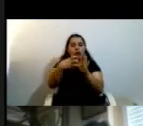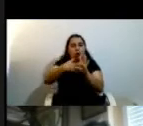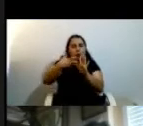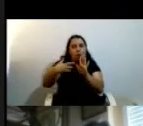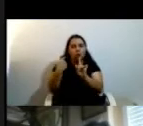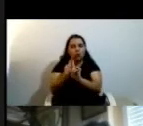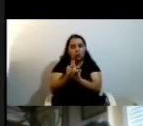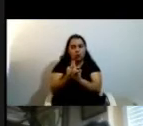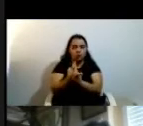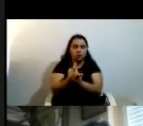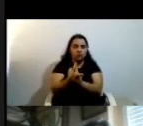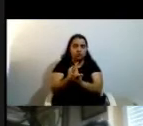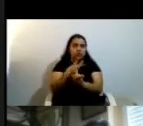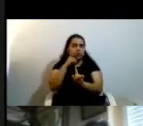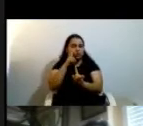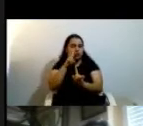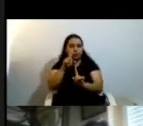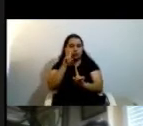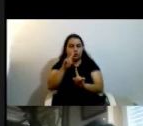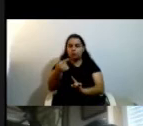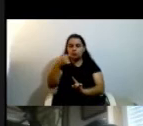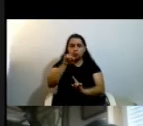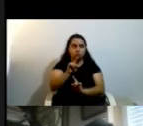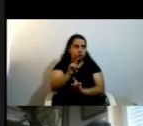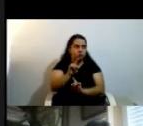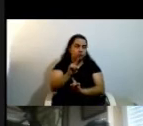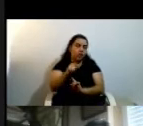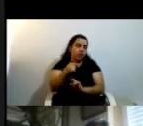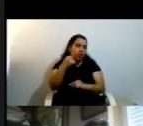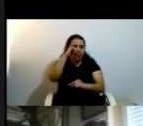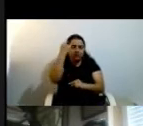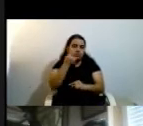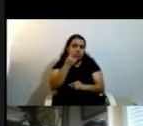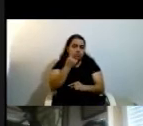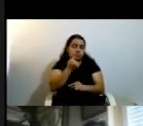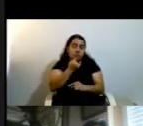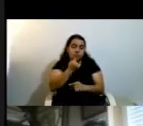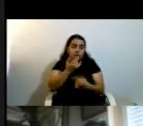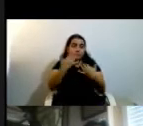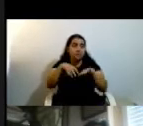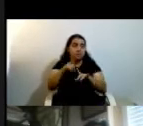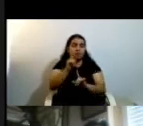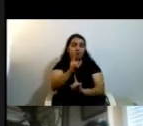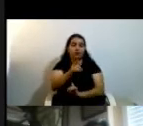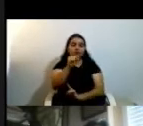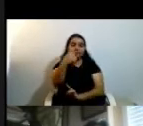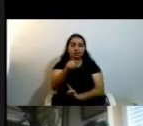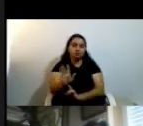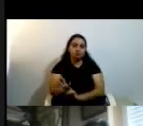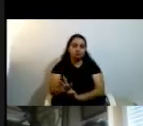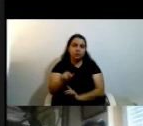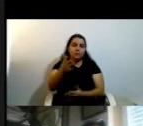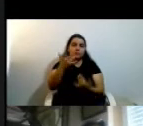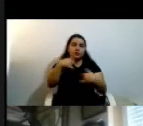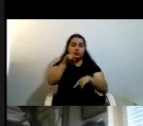exclusão invisibilizadas que não se veem, que não são tão facilmente palpáveis, mas que estão lá. E que esta realidade não